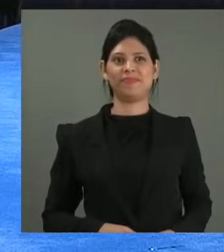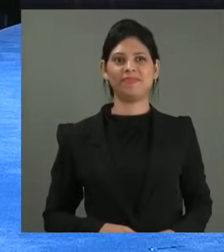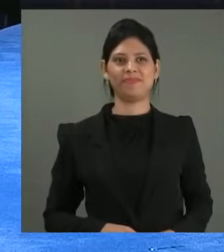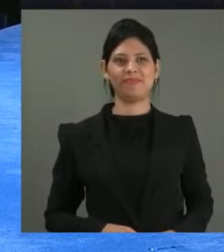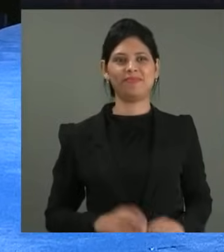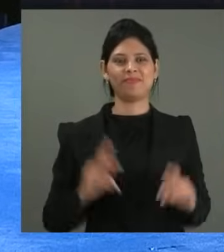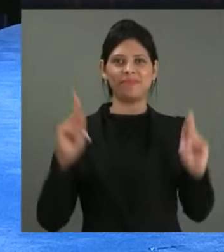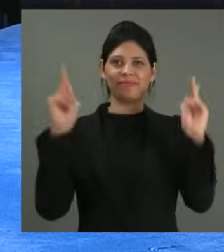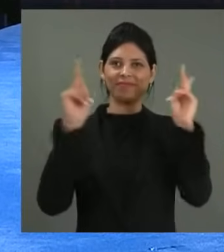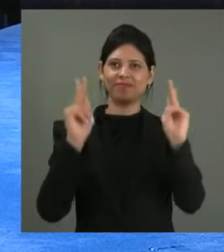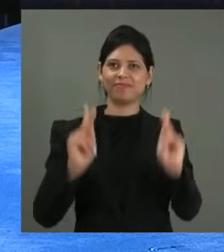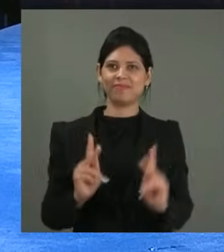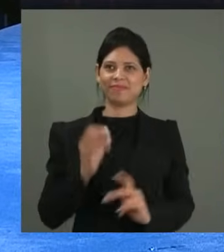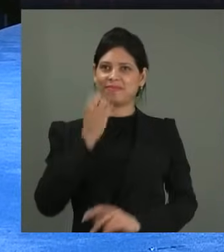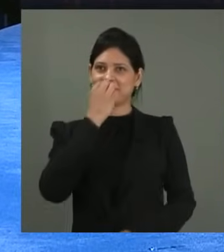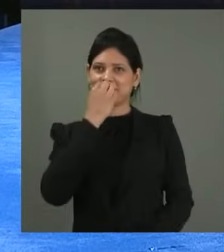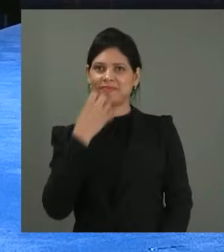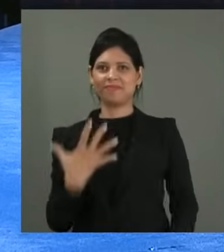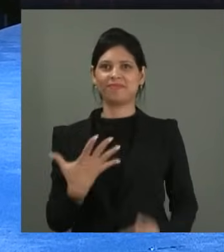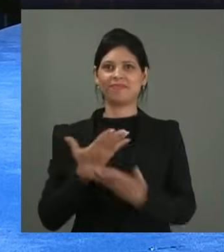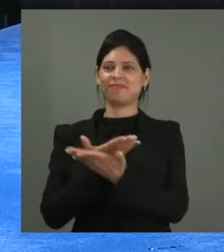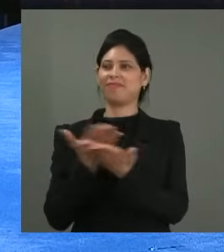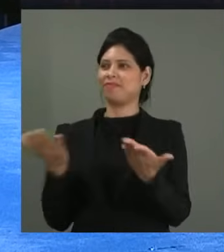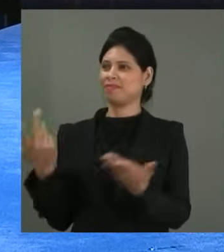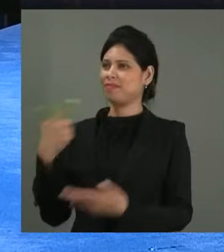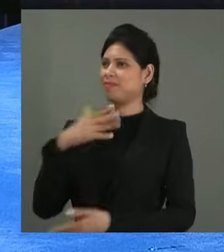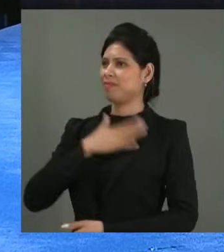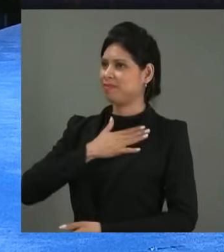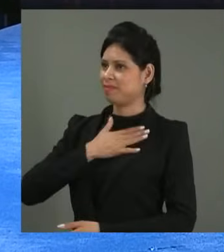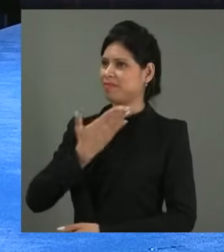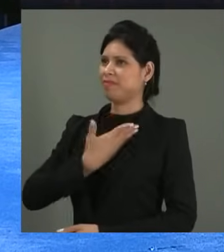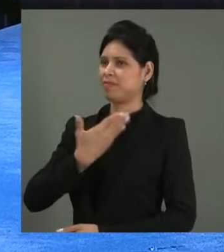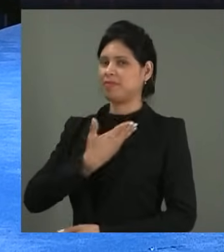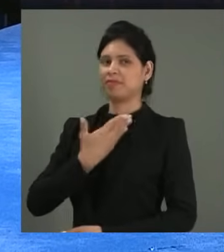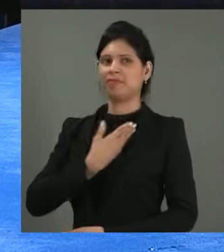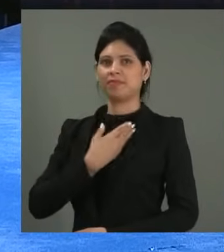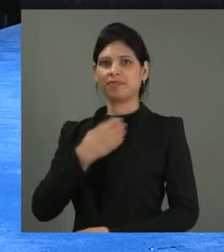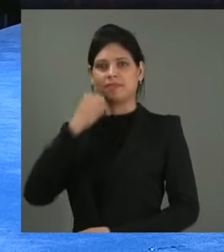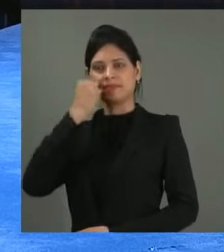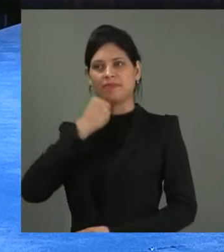Paz e bem, meu querido amigo, senador Dr. Irã.